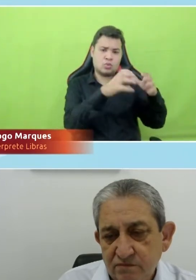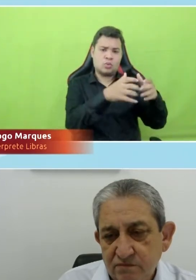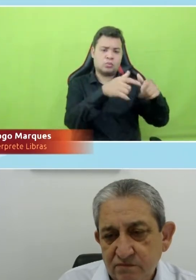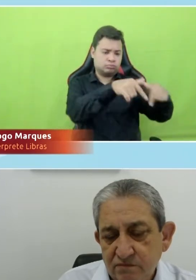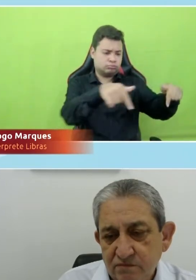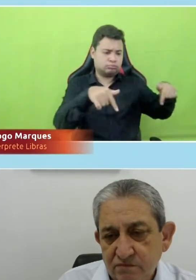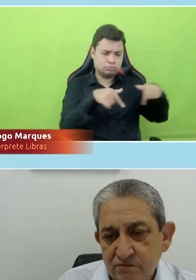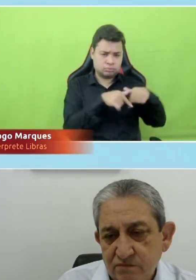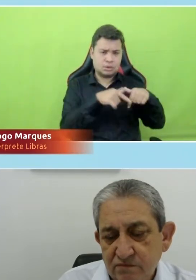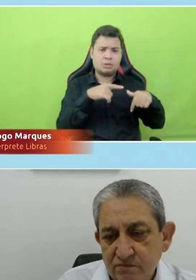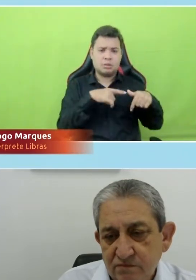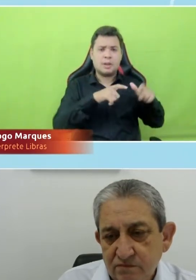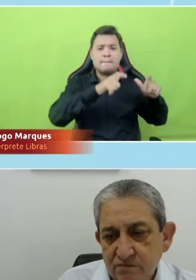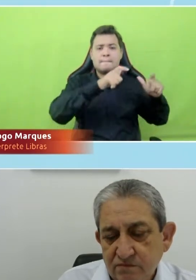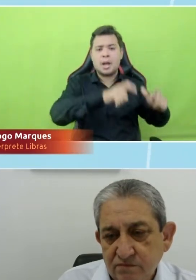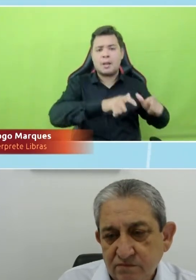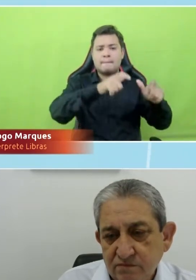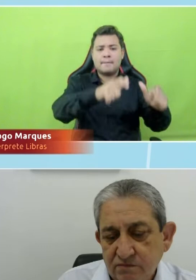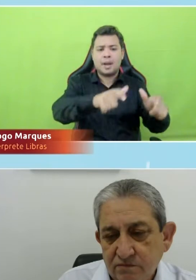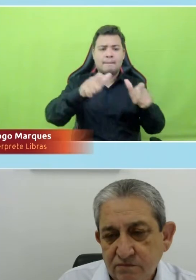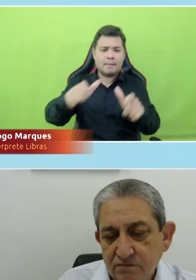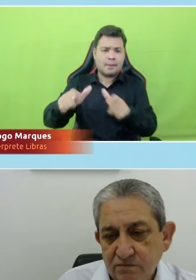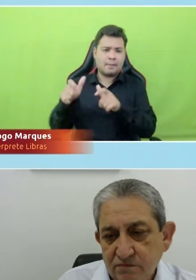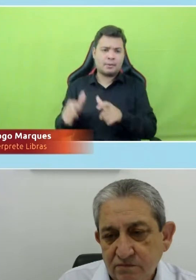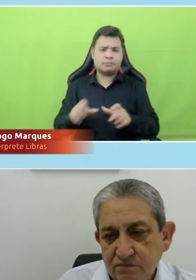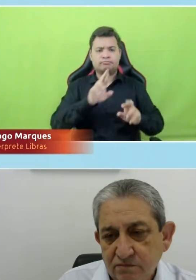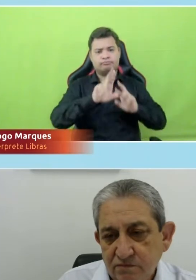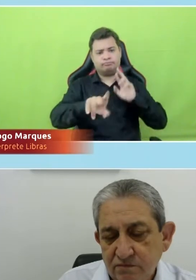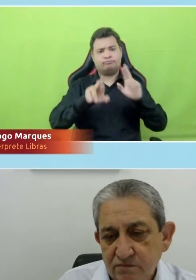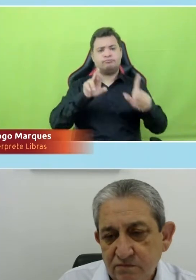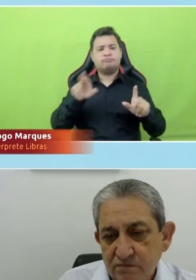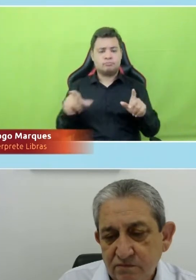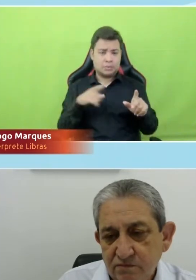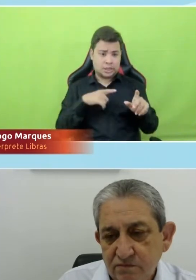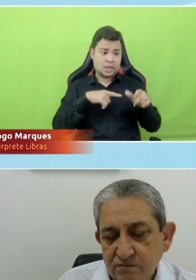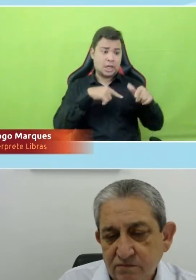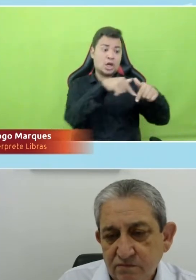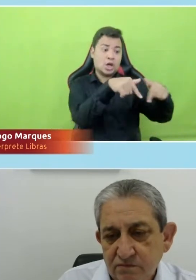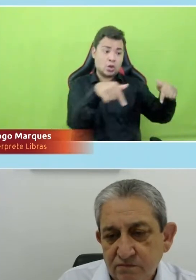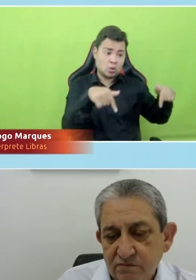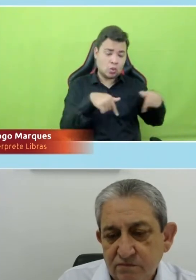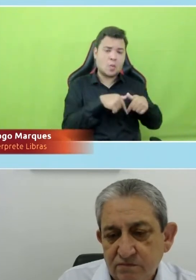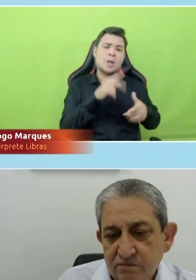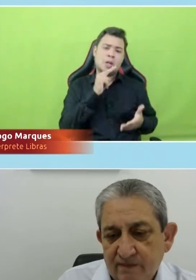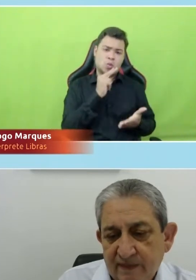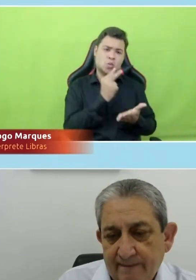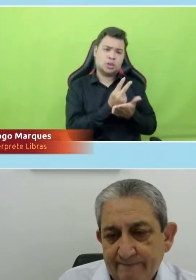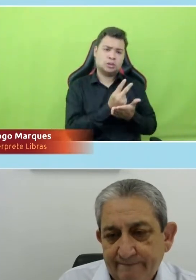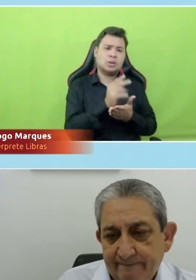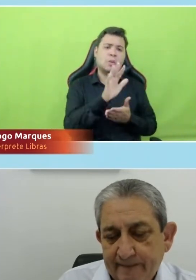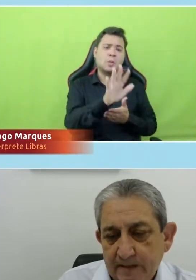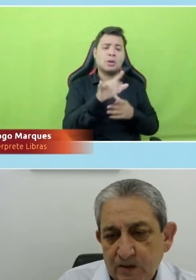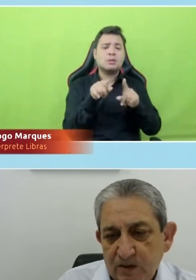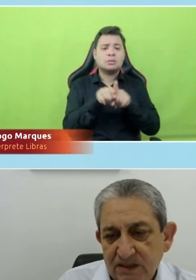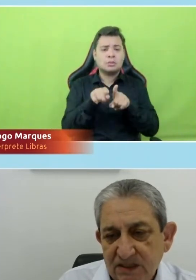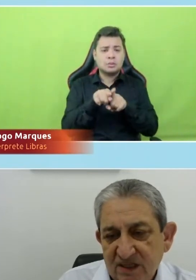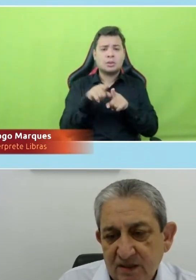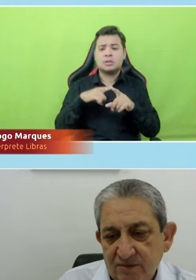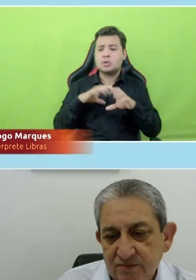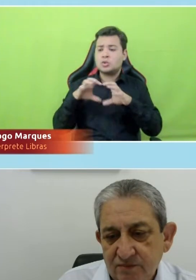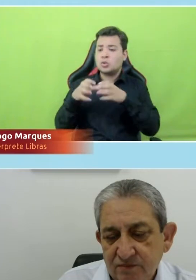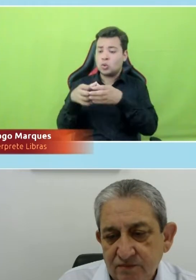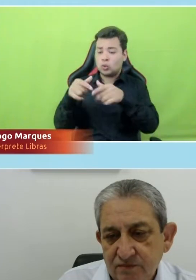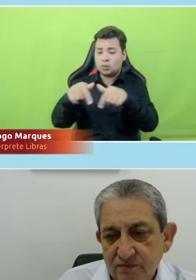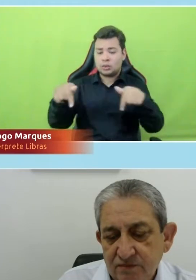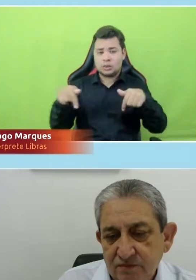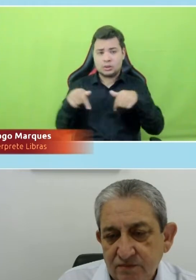localidades também, né? Não só quilombos reconhecidos, mas outros tipos de grupos quilombolas, que muitas